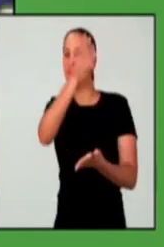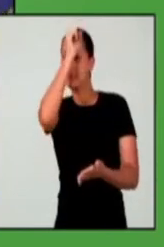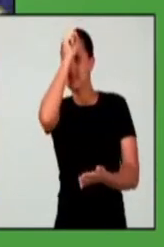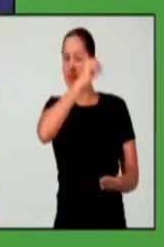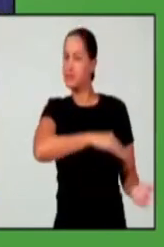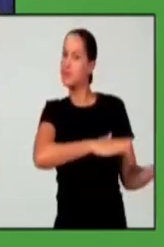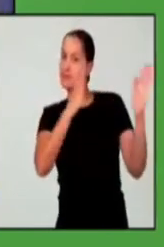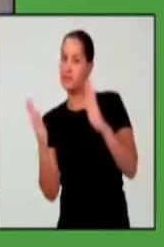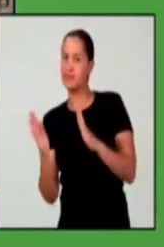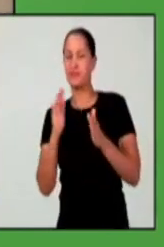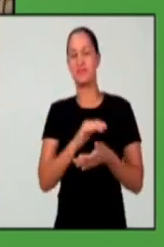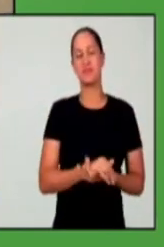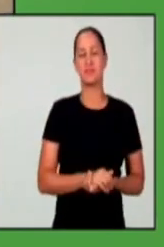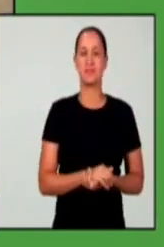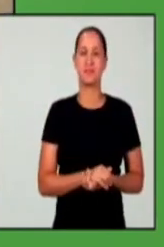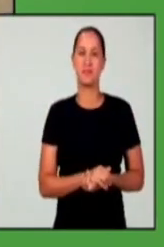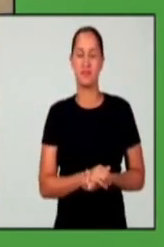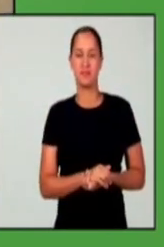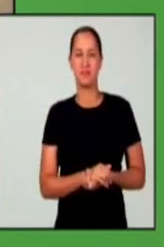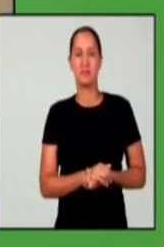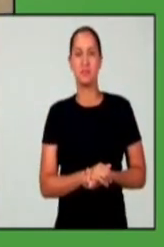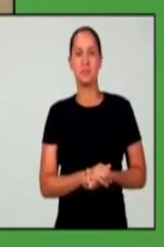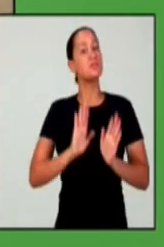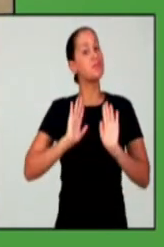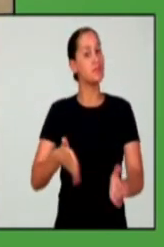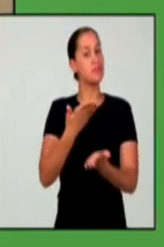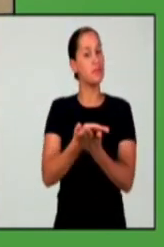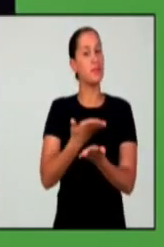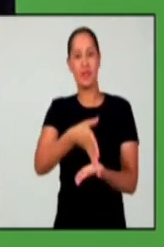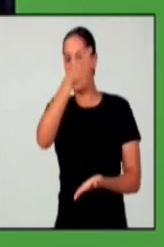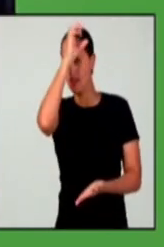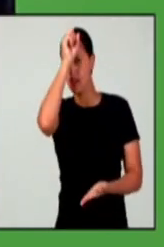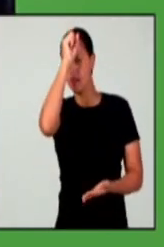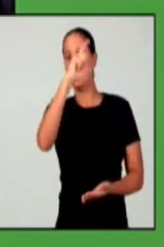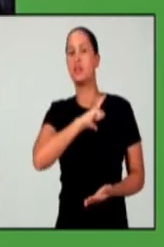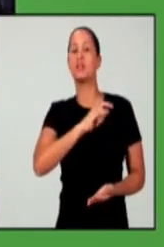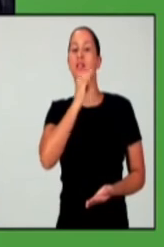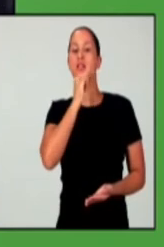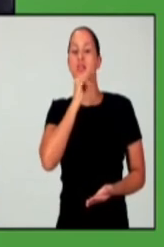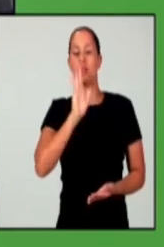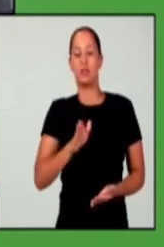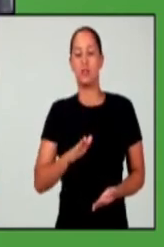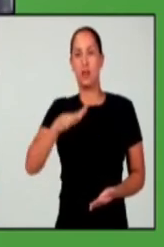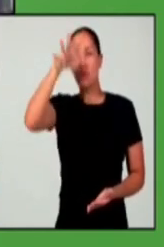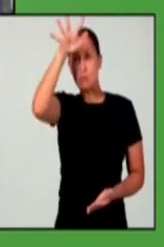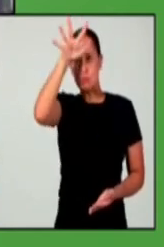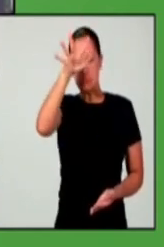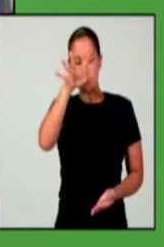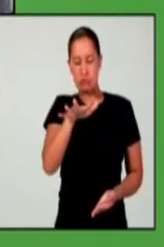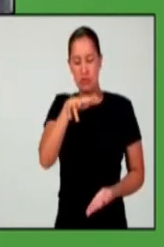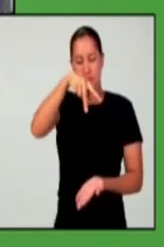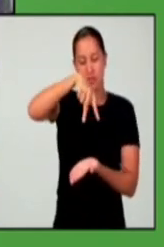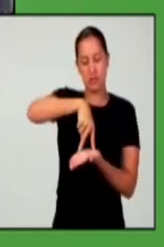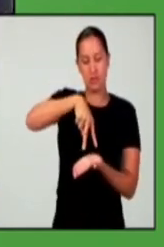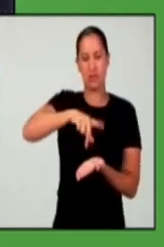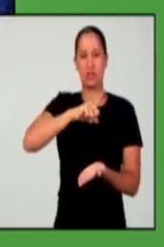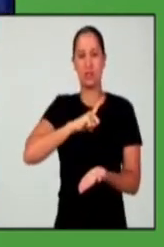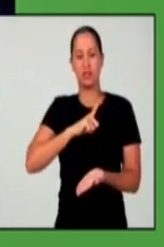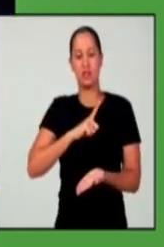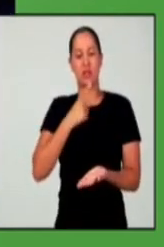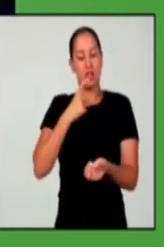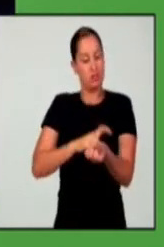E atenção, se liga aí, que é a hora da revisão. Na teleaula de hoje, você aprendeu que a força da gravidade numa pessoa em